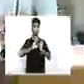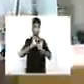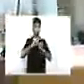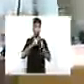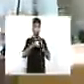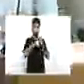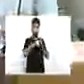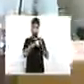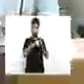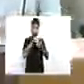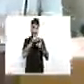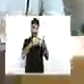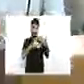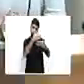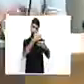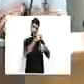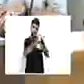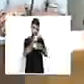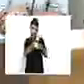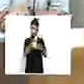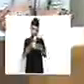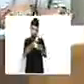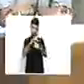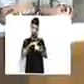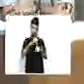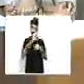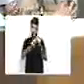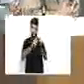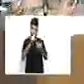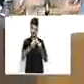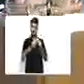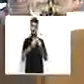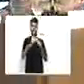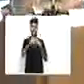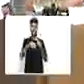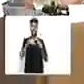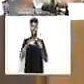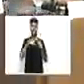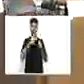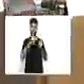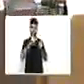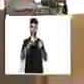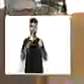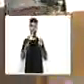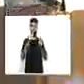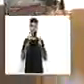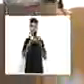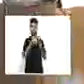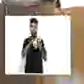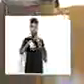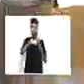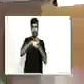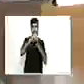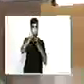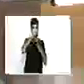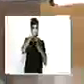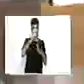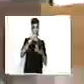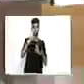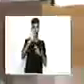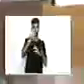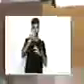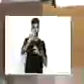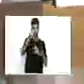investigação e fiscalização acerca da situação financeira do Hospital São João Batista de